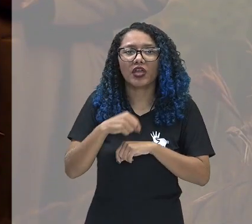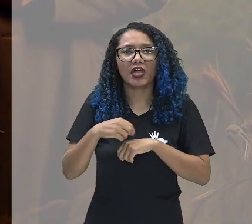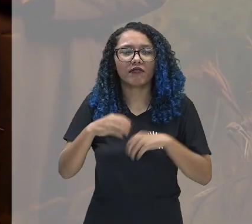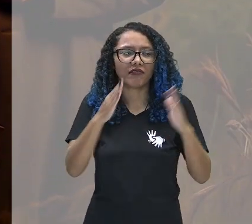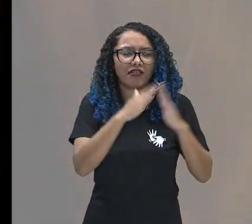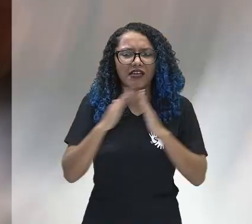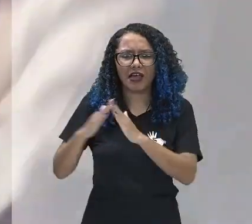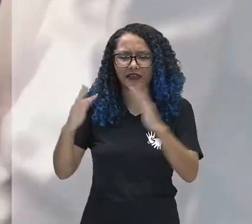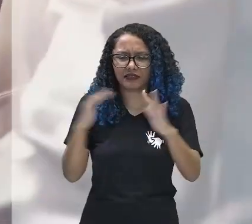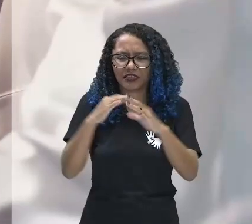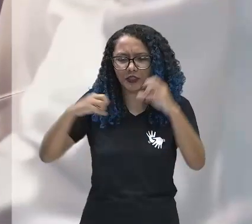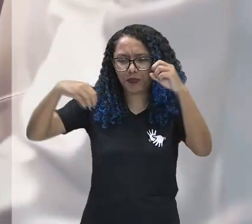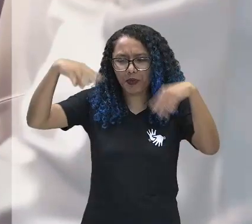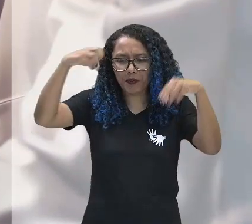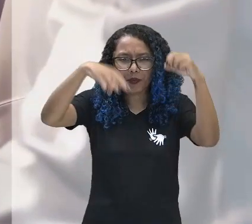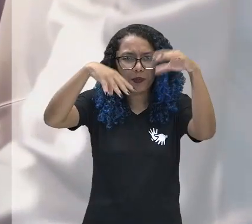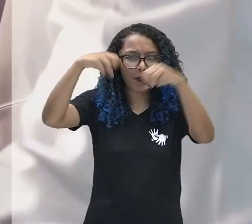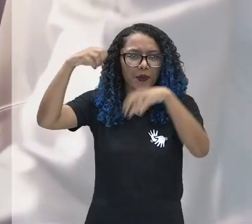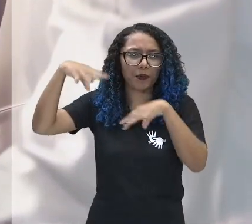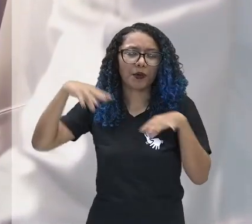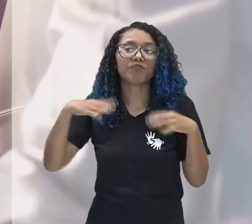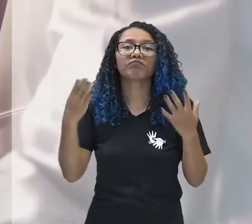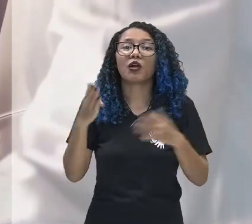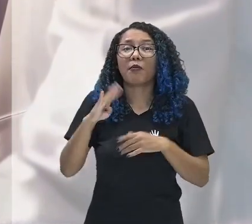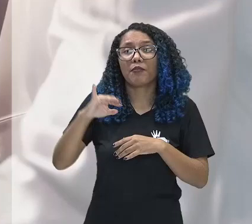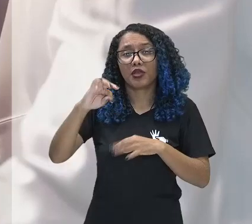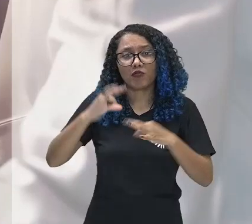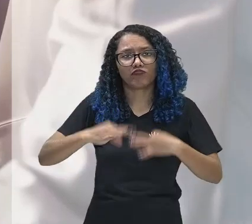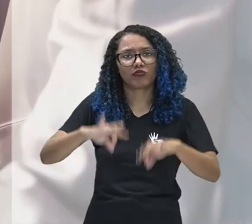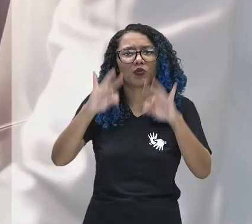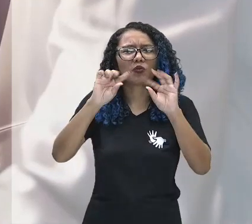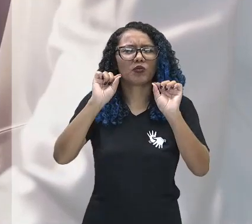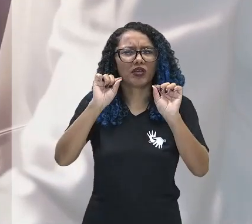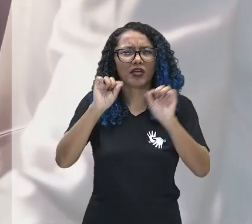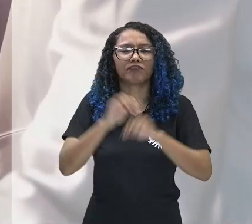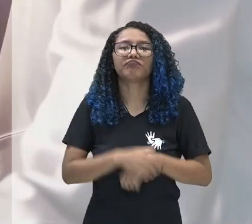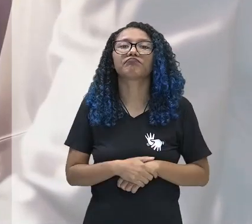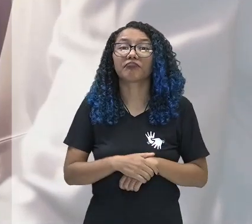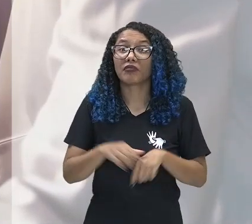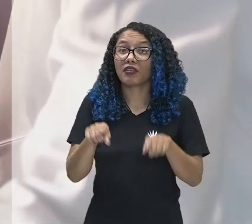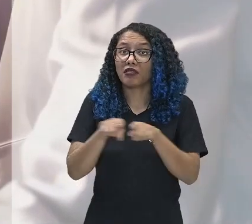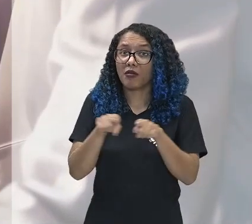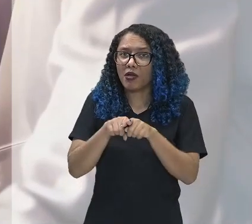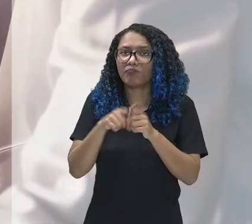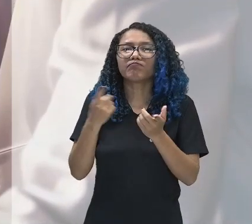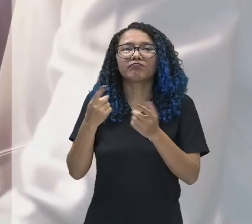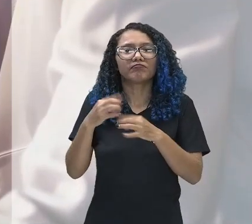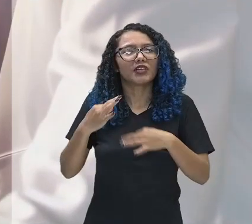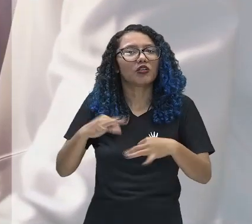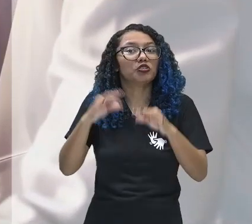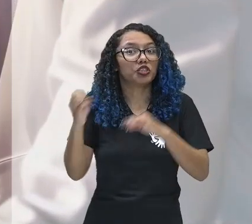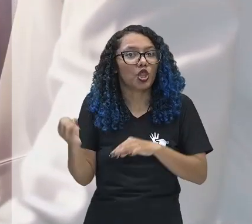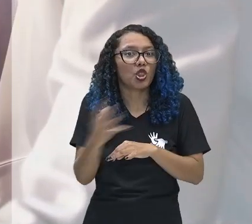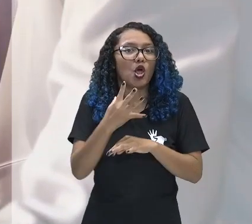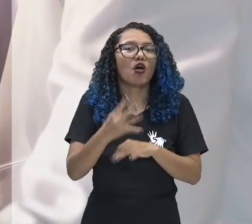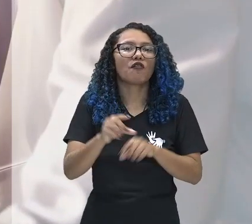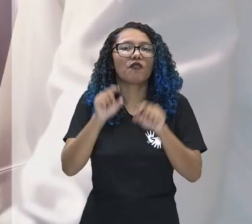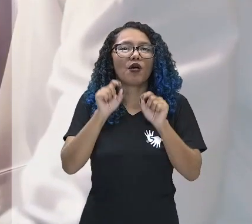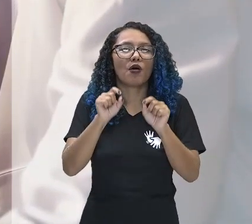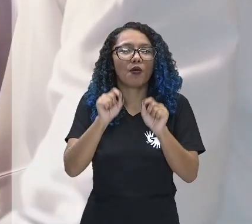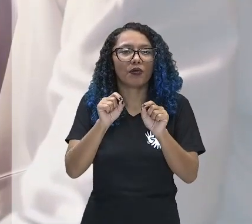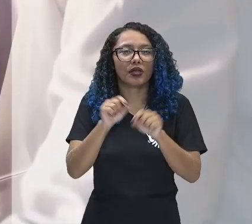e cidades. A biotecnologia, a mais recente fronteira da descoberta humana, manipula o DNA para